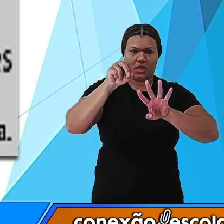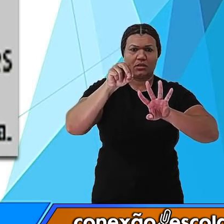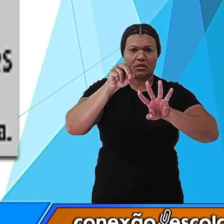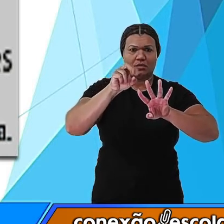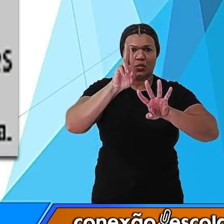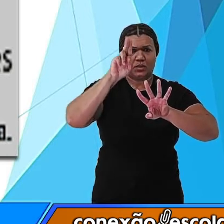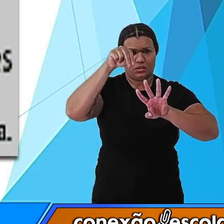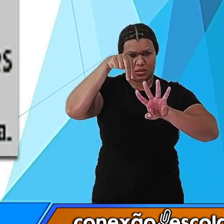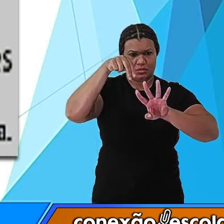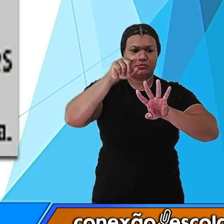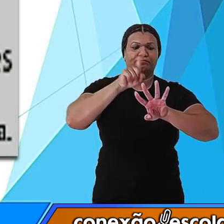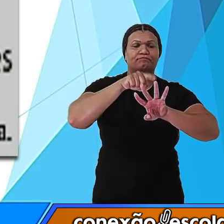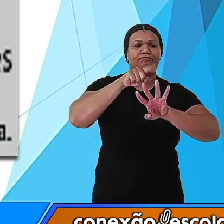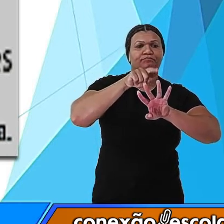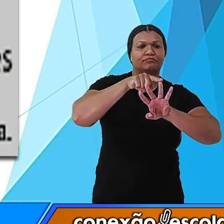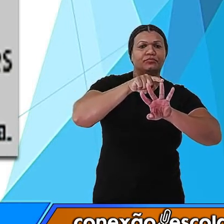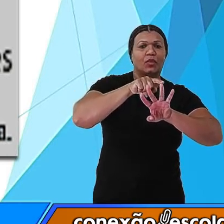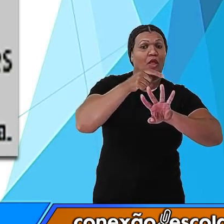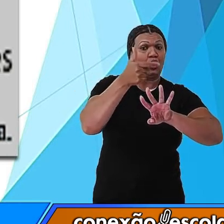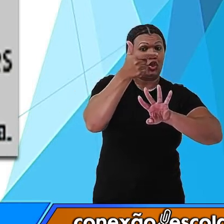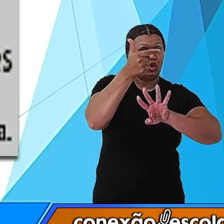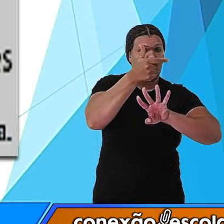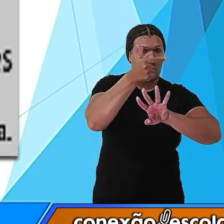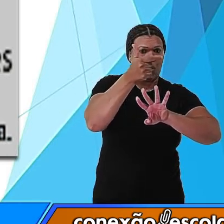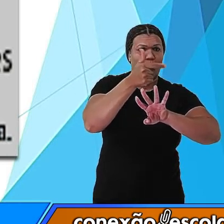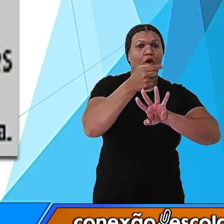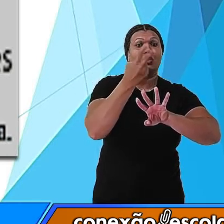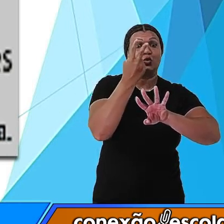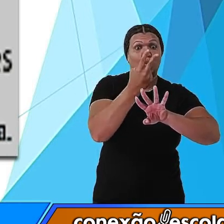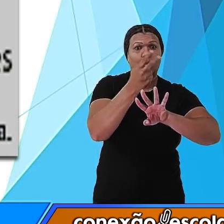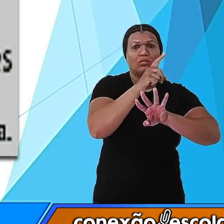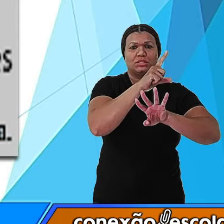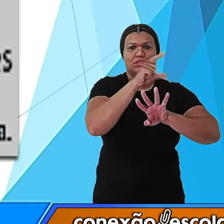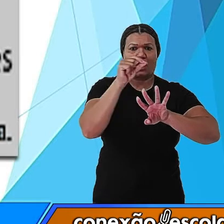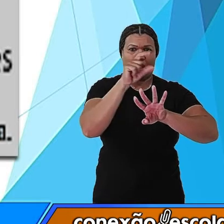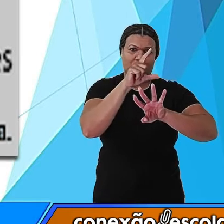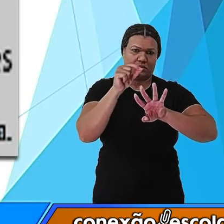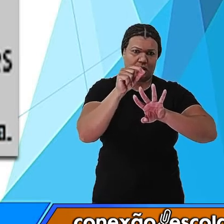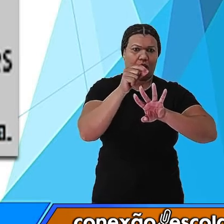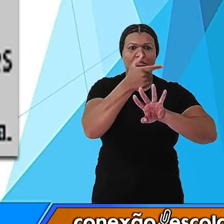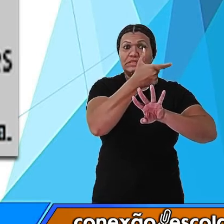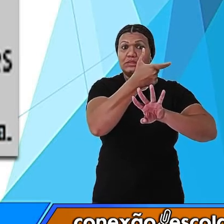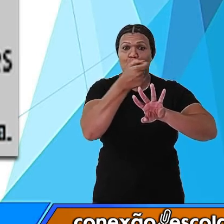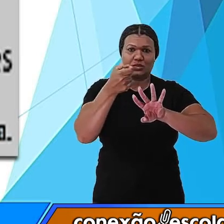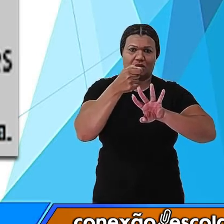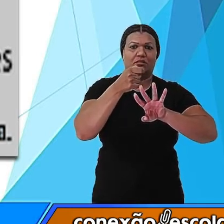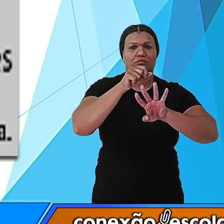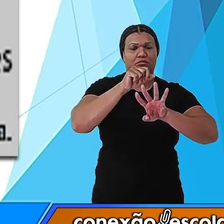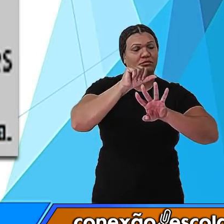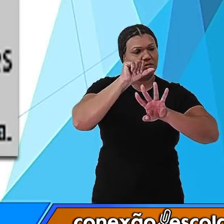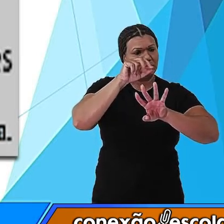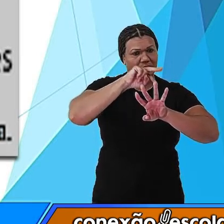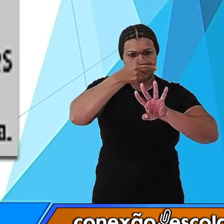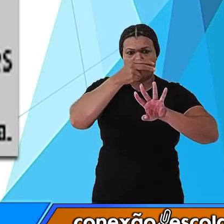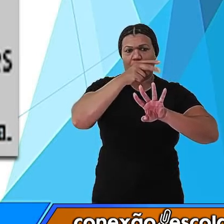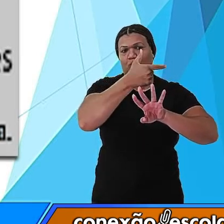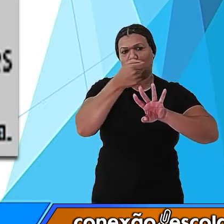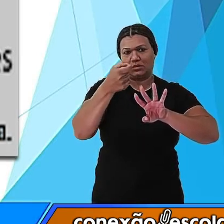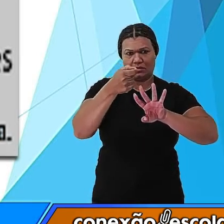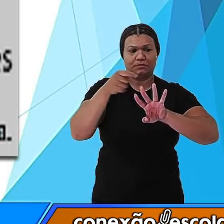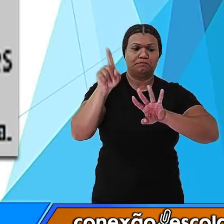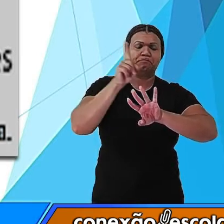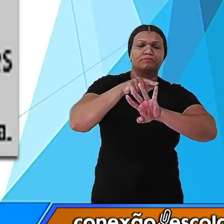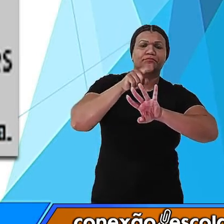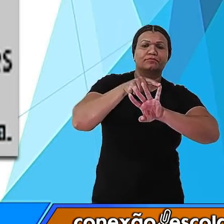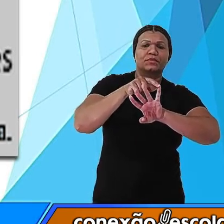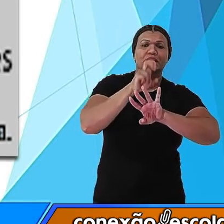unidades. O algarismo 2, 2 centenas, 200 unidades, vale 200. E o